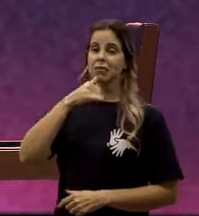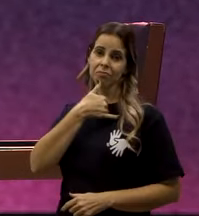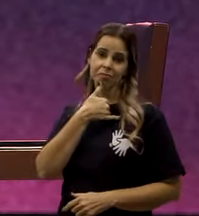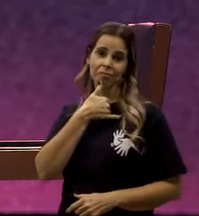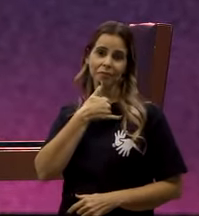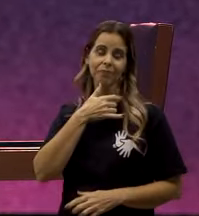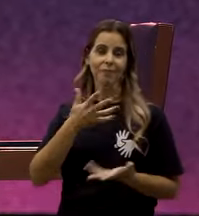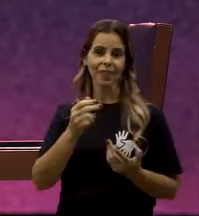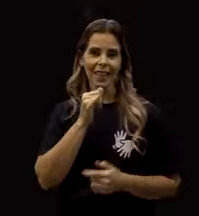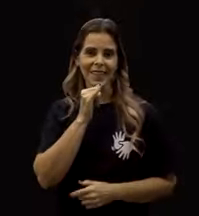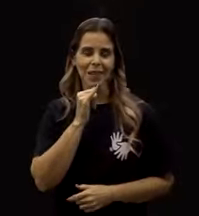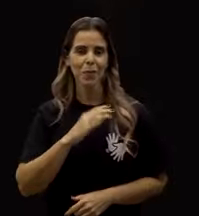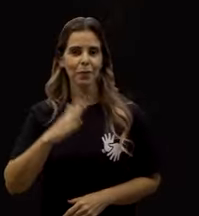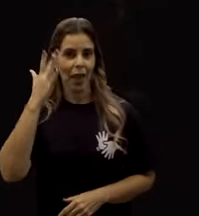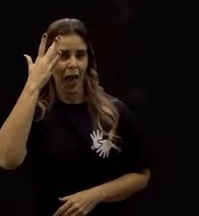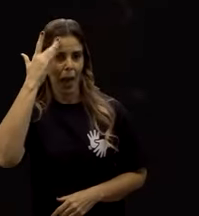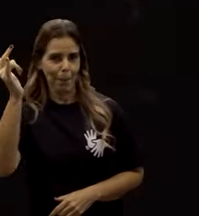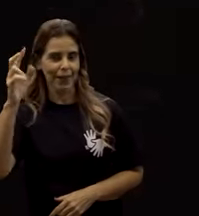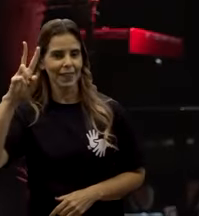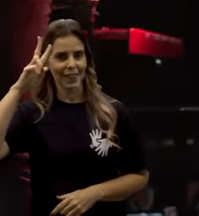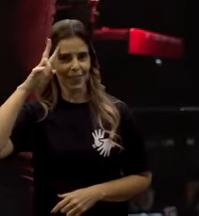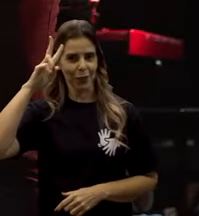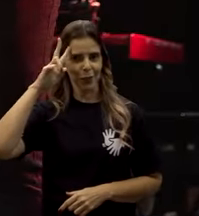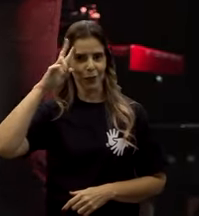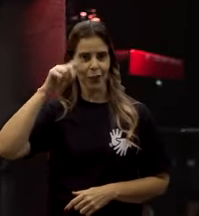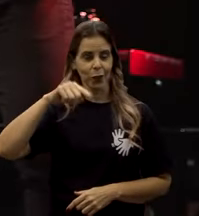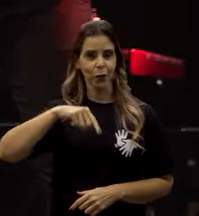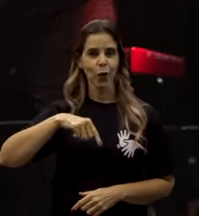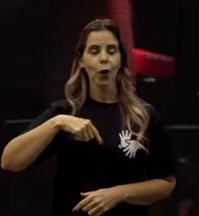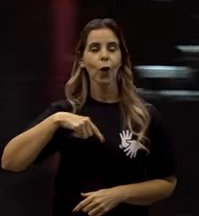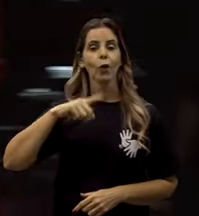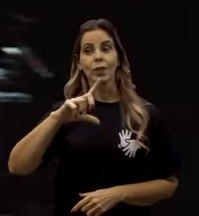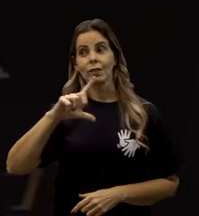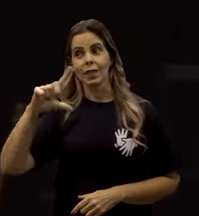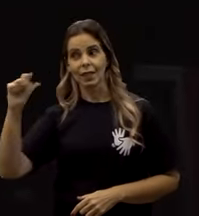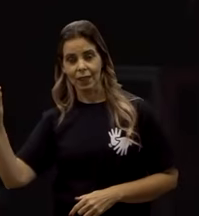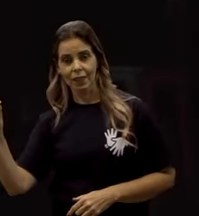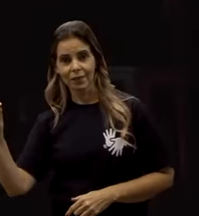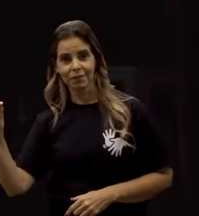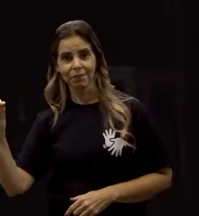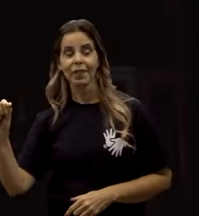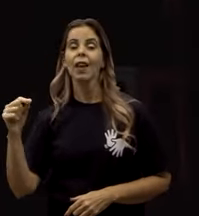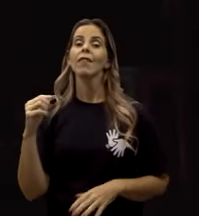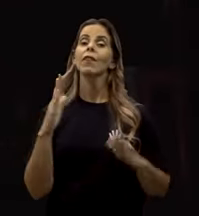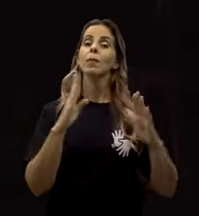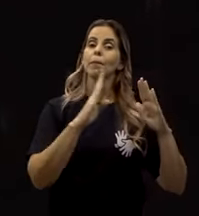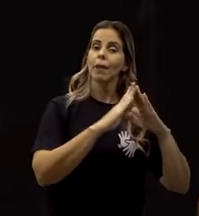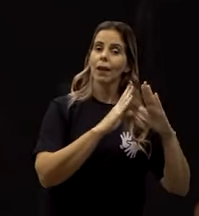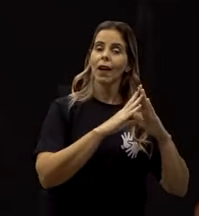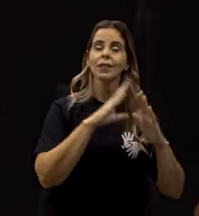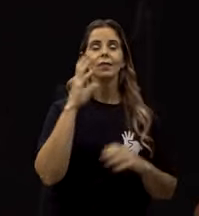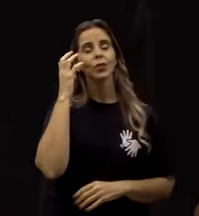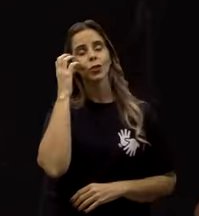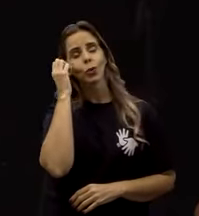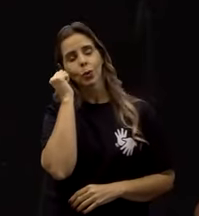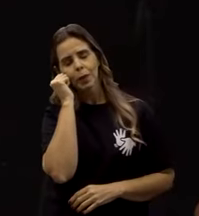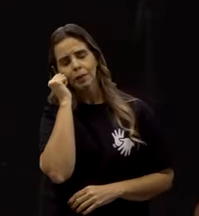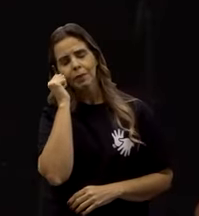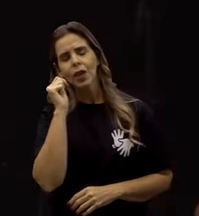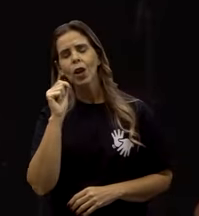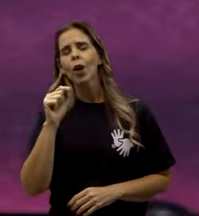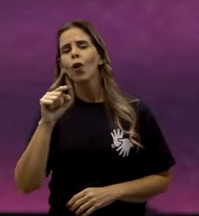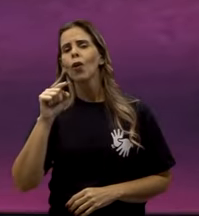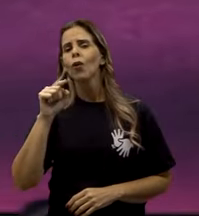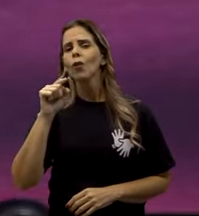segunda-feira amanhã Ó daqui a pouco você vai paraa casa dormir e eu te pergunto você acorda por quê para ganhar dinheiro que Vida Vazia você